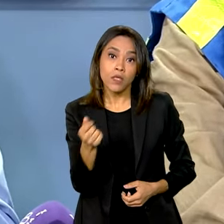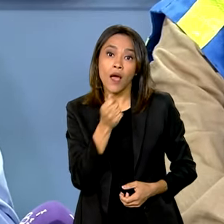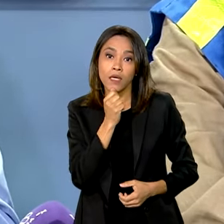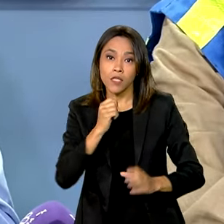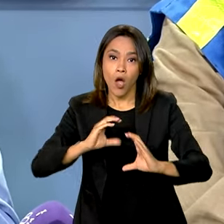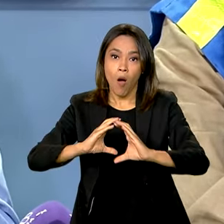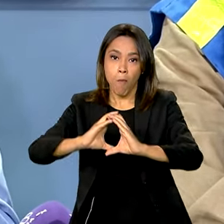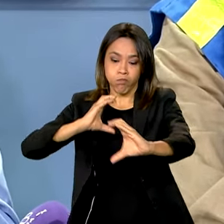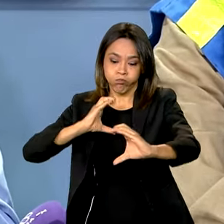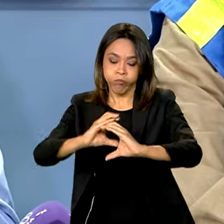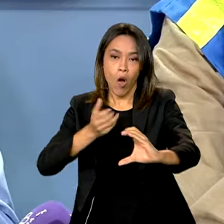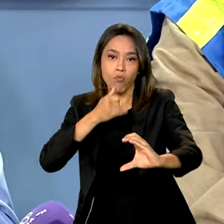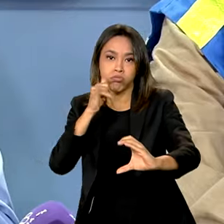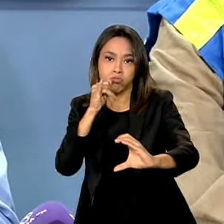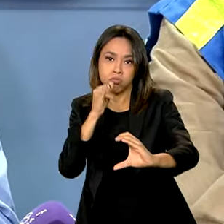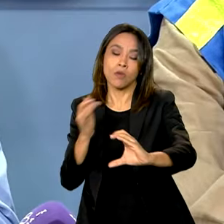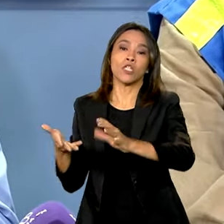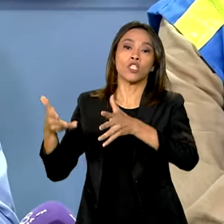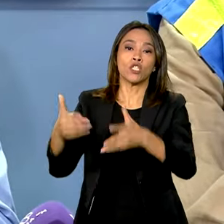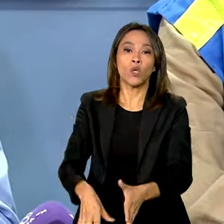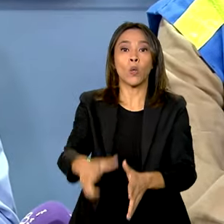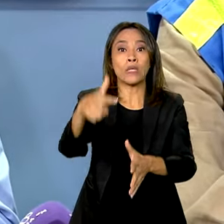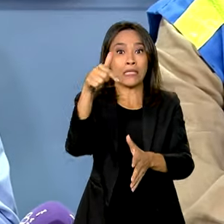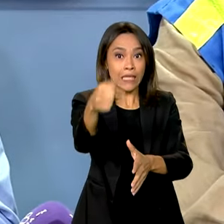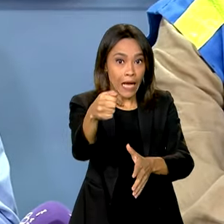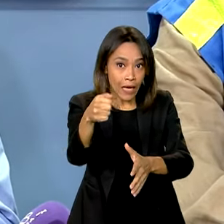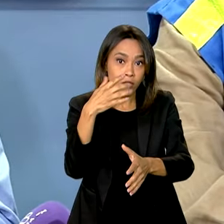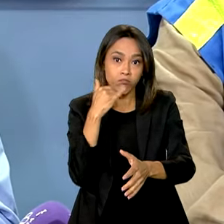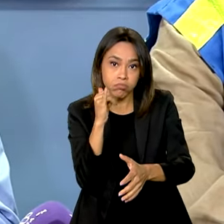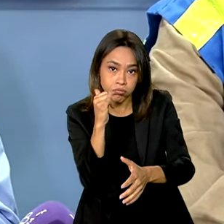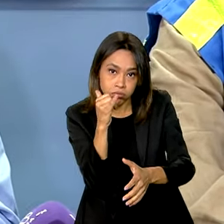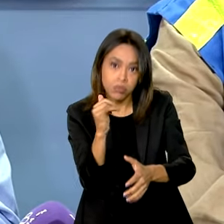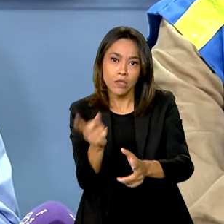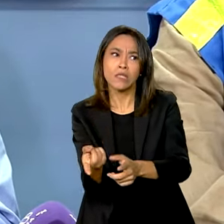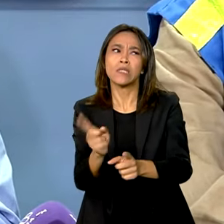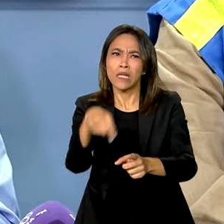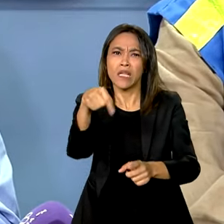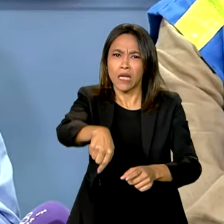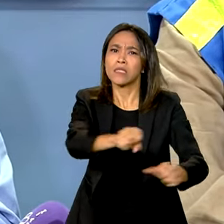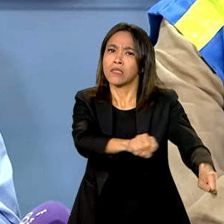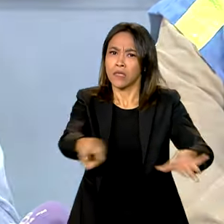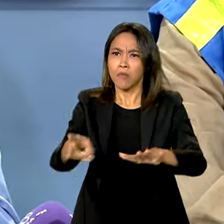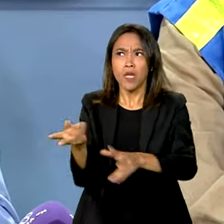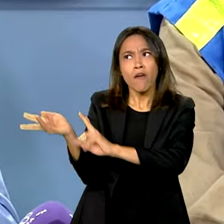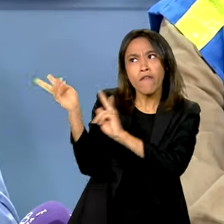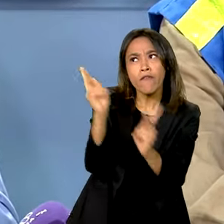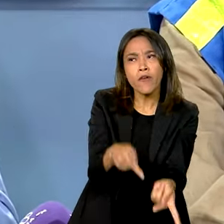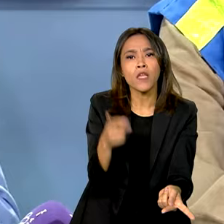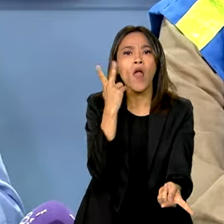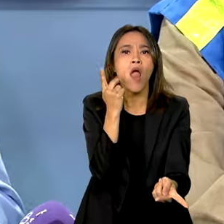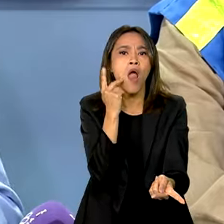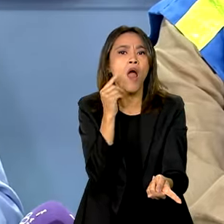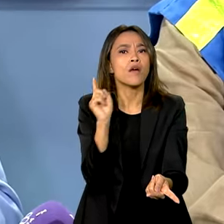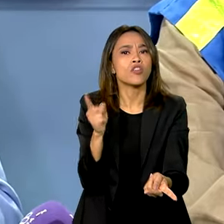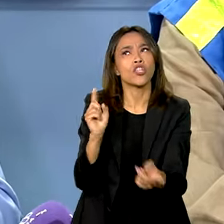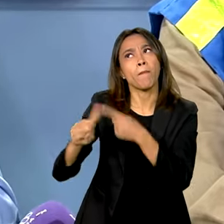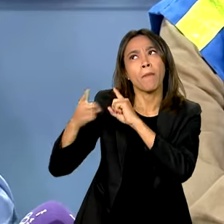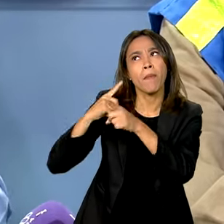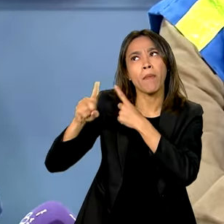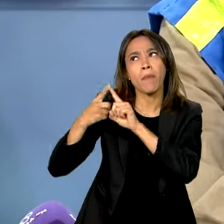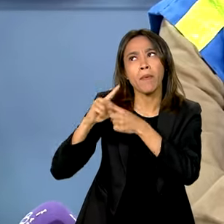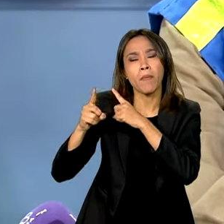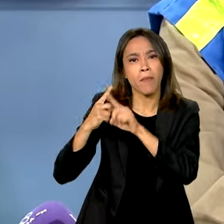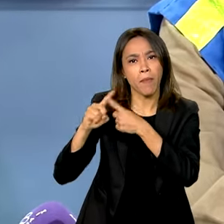além dessas 2, já chegaram mais 7. Ainda durante essa semana devem chegar as bombas que vêm do Ceará. O ministro Valdez conversou com o ministro